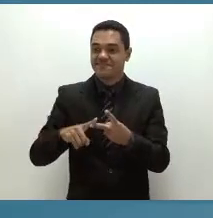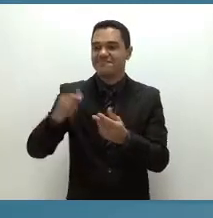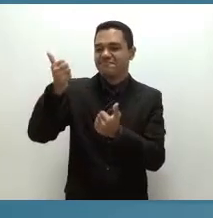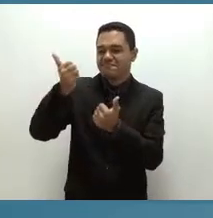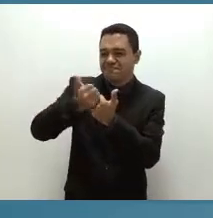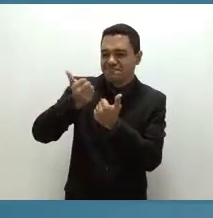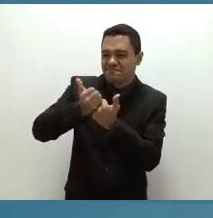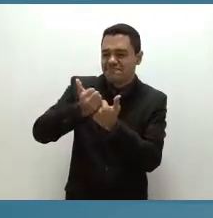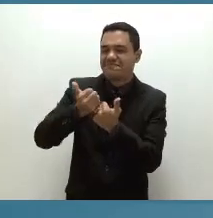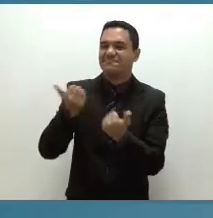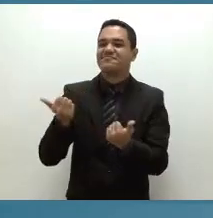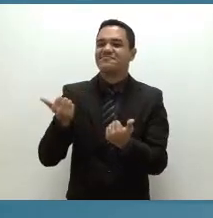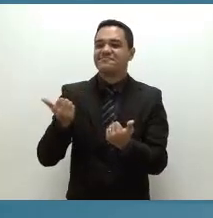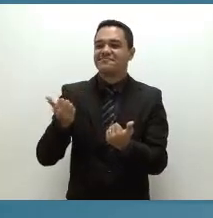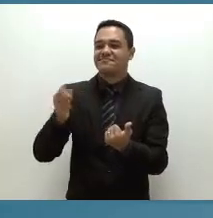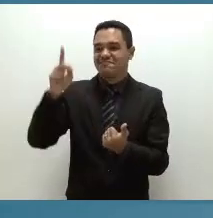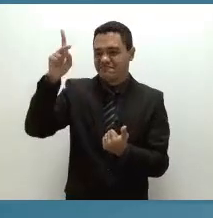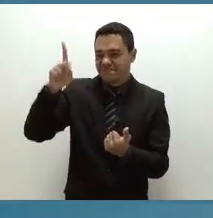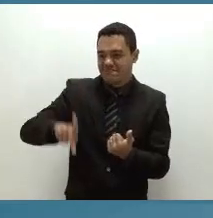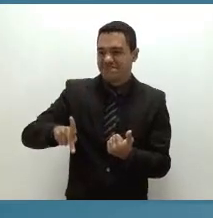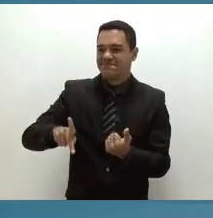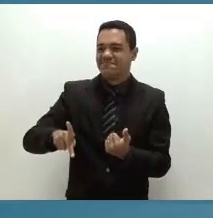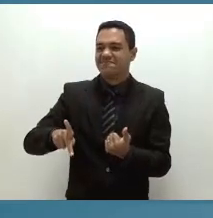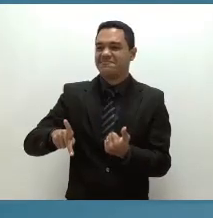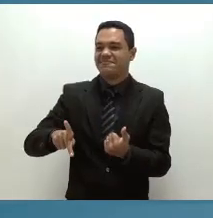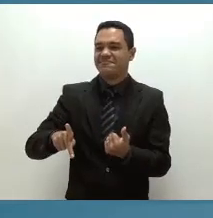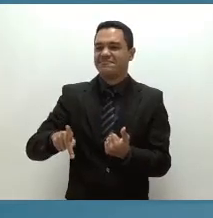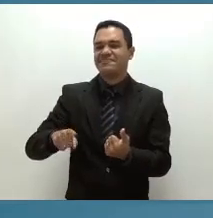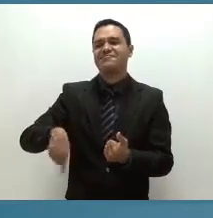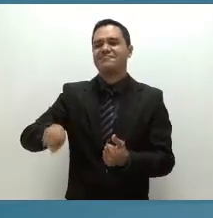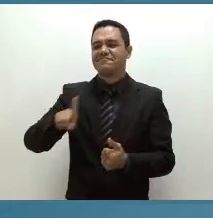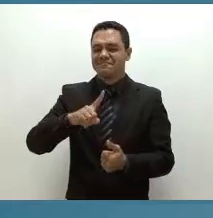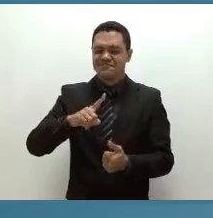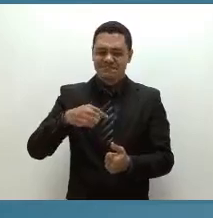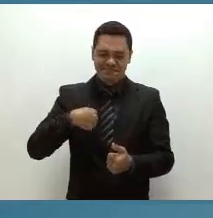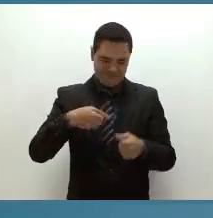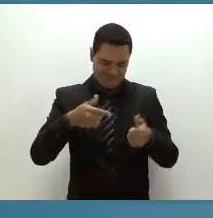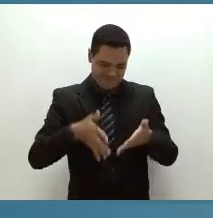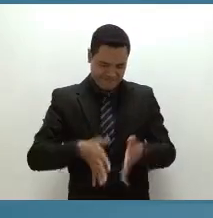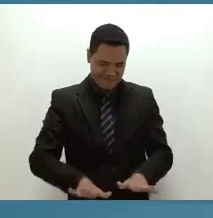ascendem a presidência ou a vice-presidência. Então é uma